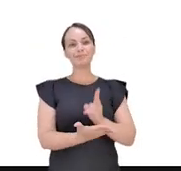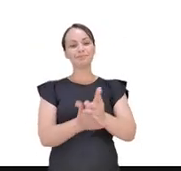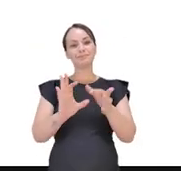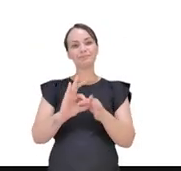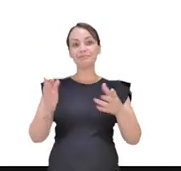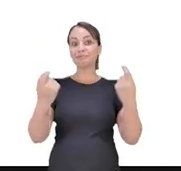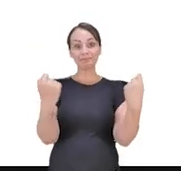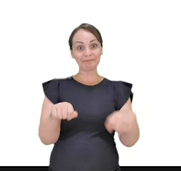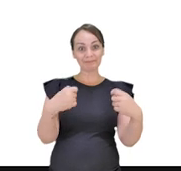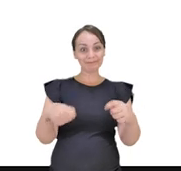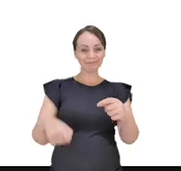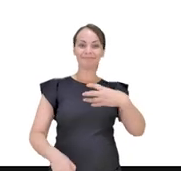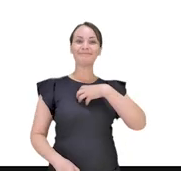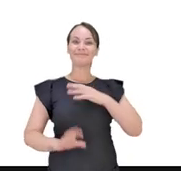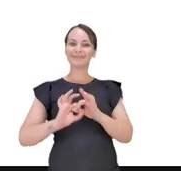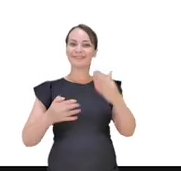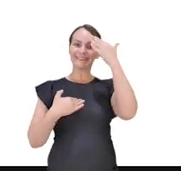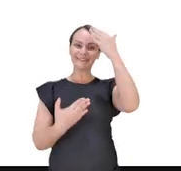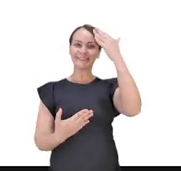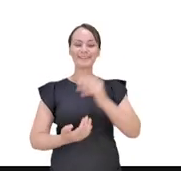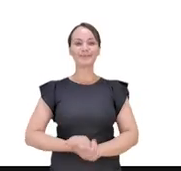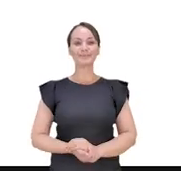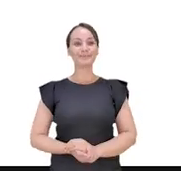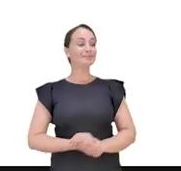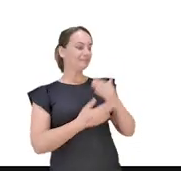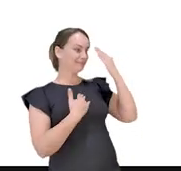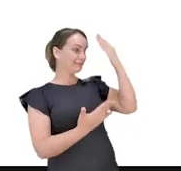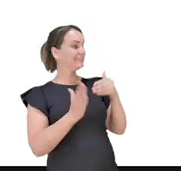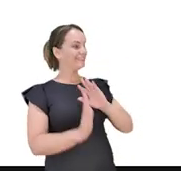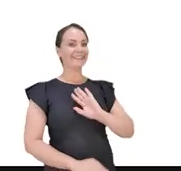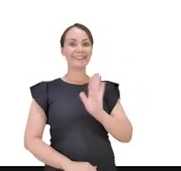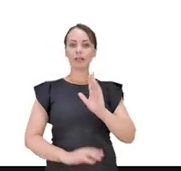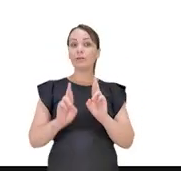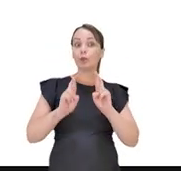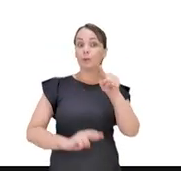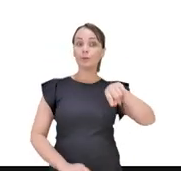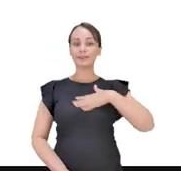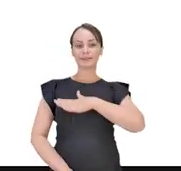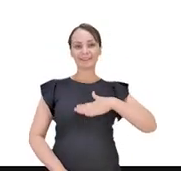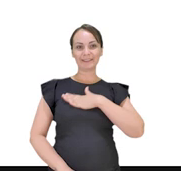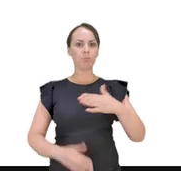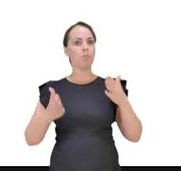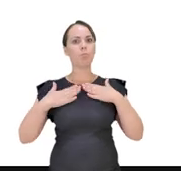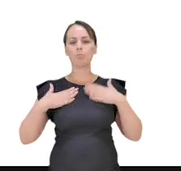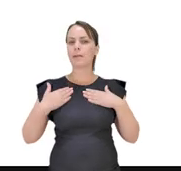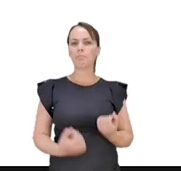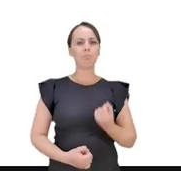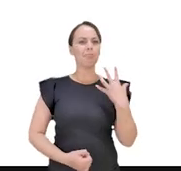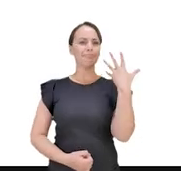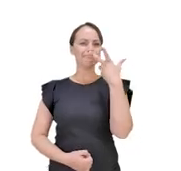disposição, precisando. A gente está aí. Valeu. Até mais, gente. Espero que vocês tenham gostado da nossa conversa. Para mim, foi o máximo.